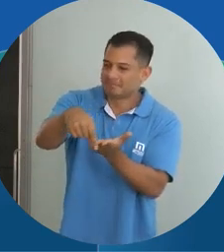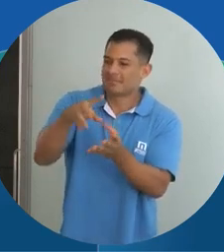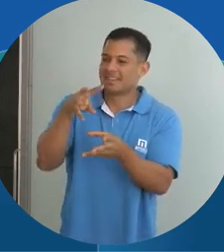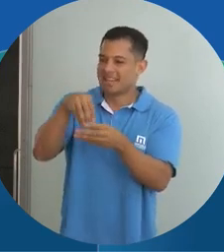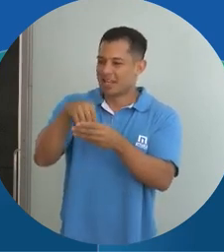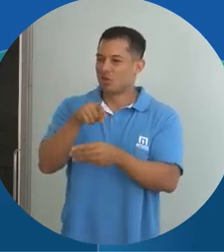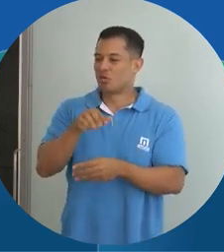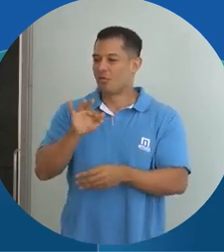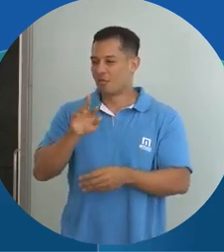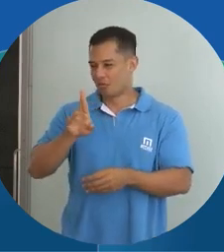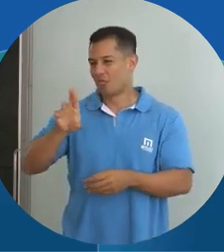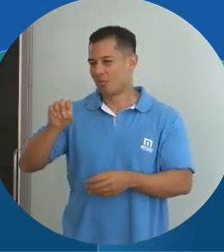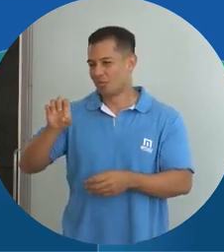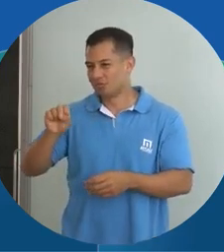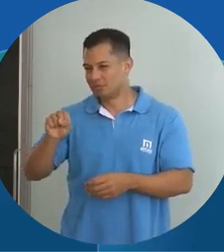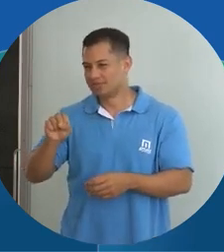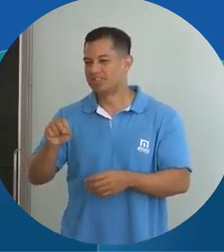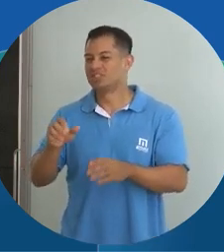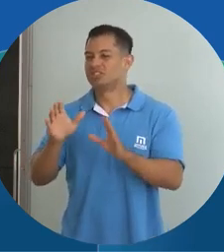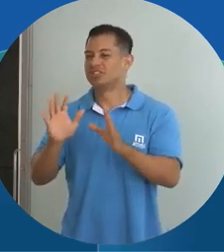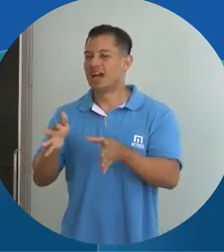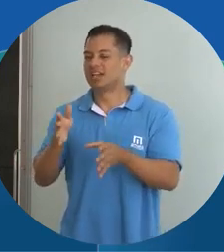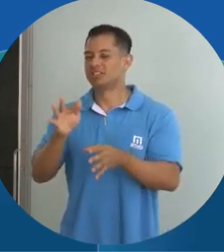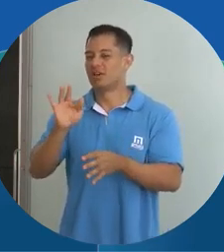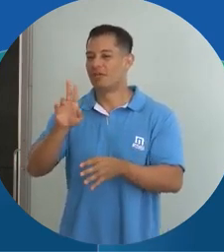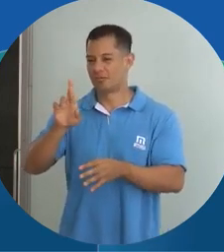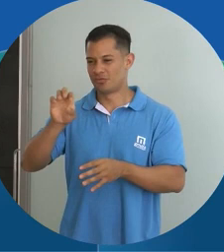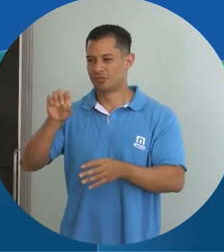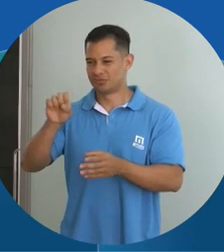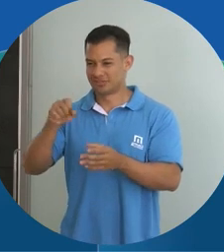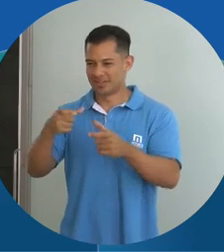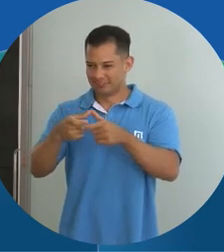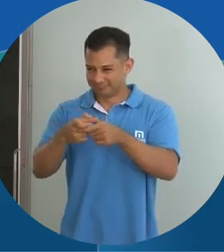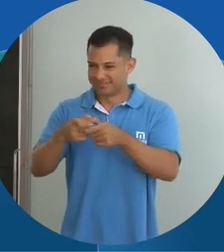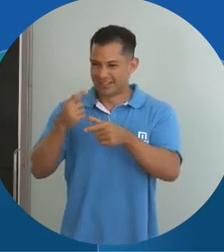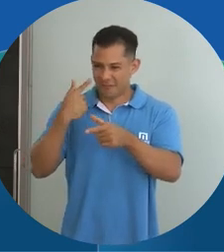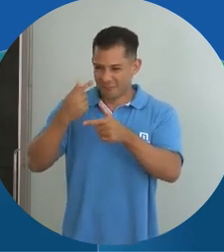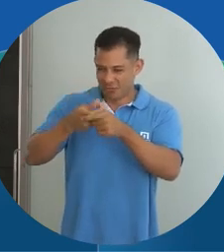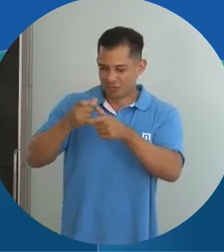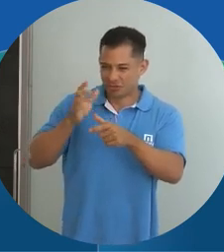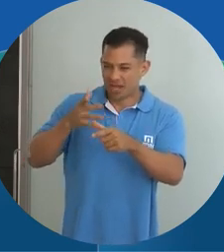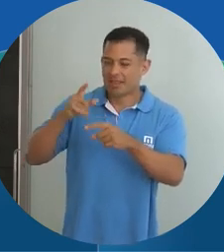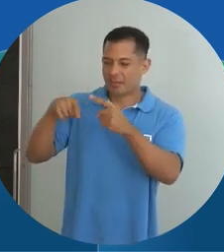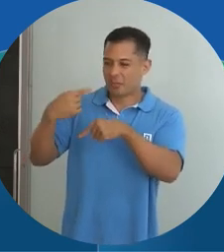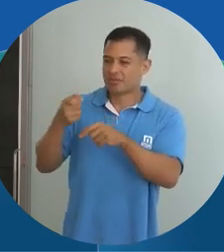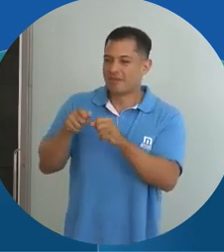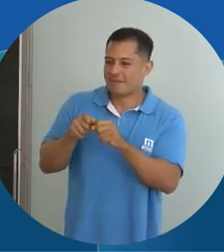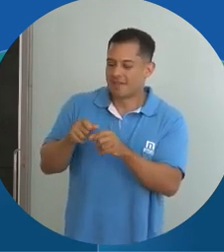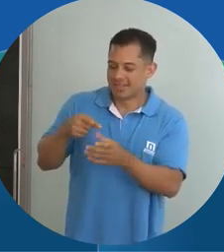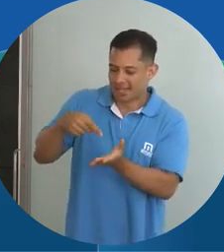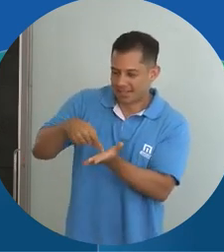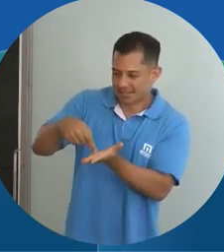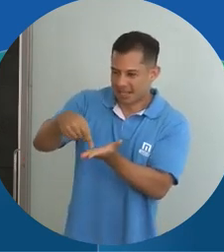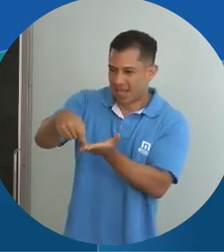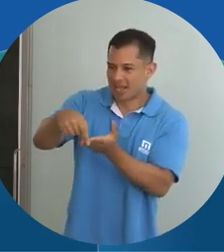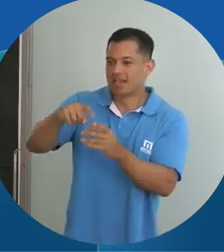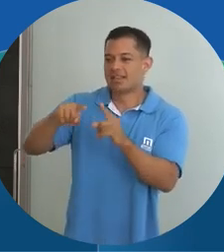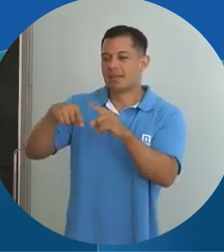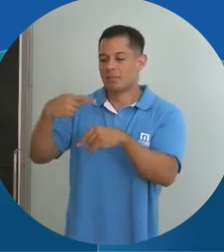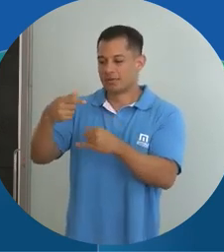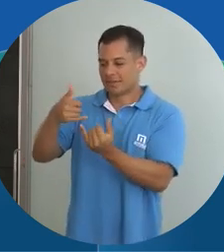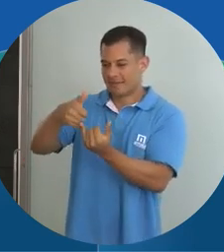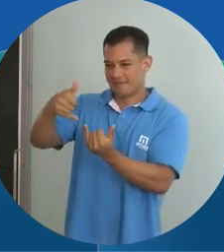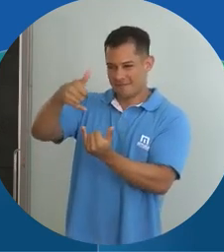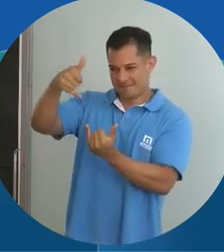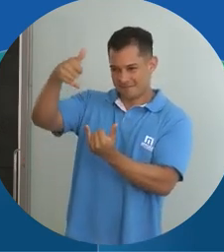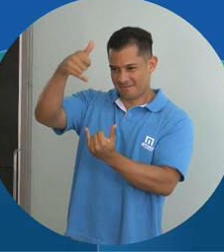furos. Então, o furo já estava lá, atravessou o furo, fez a estaca normalmente, depois aqueles fios são ancorados